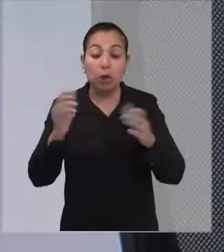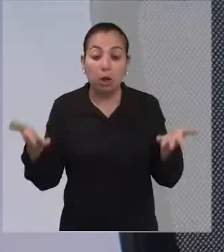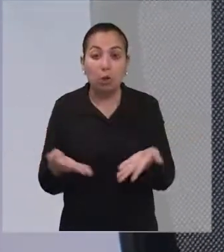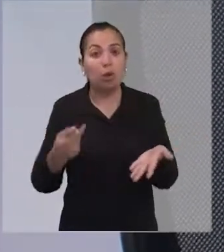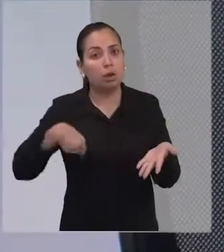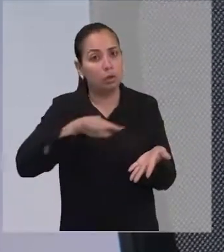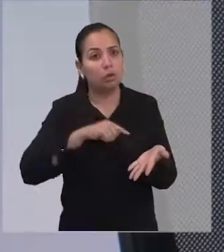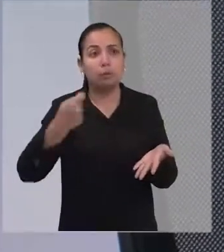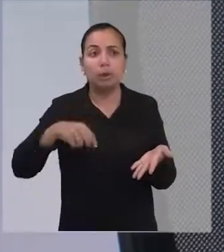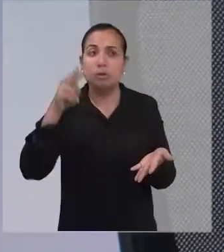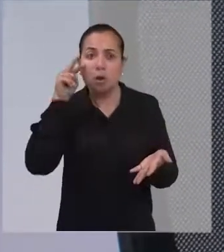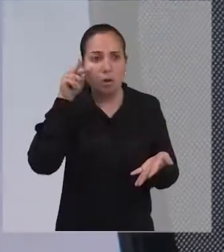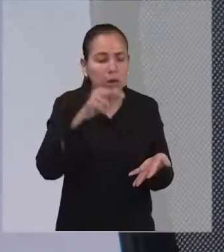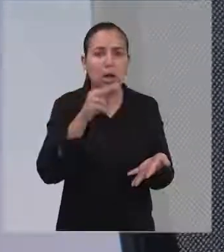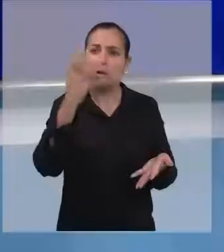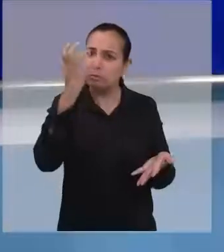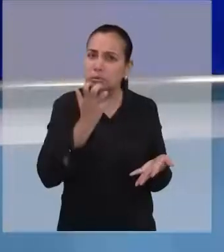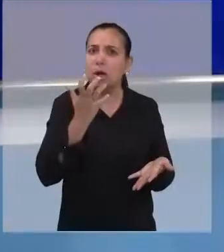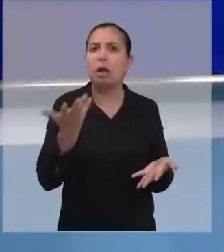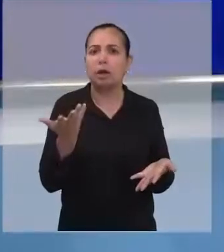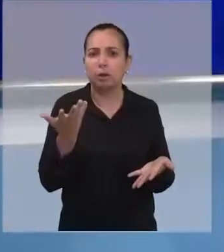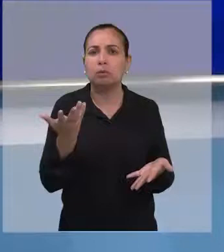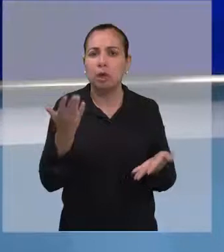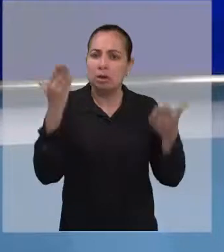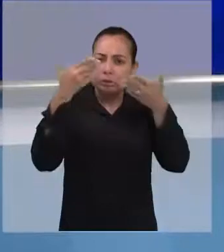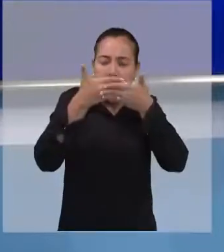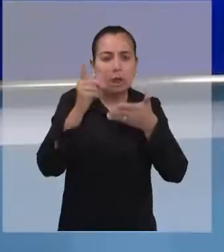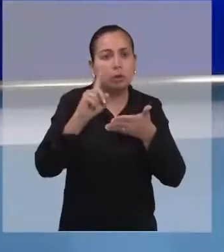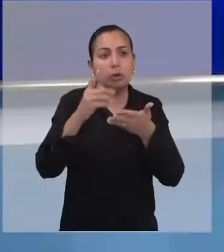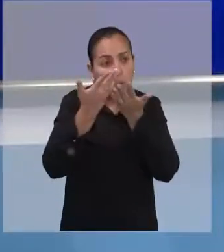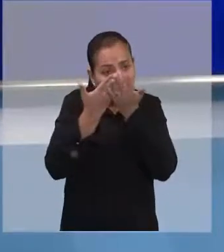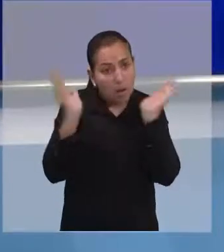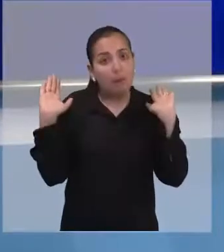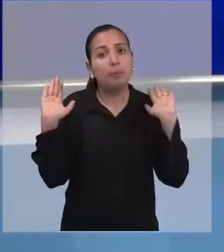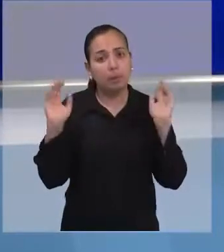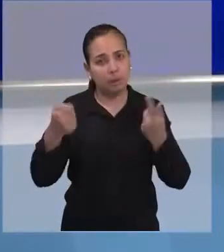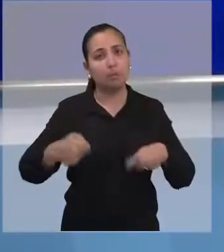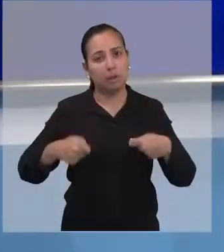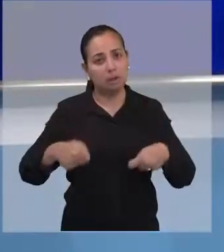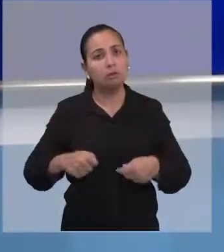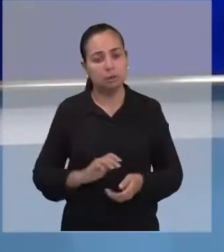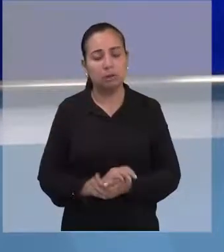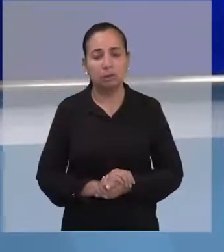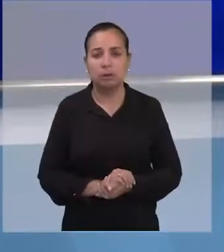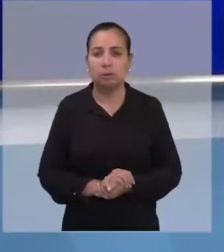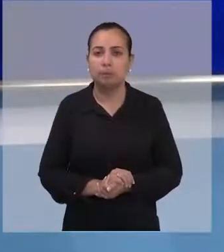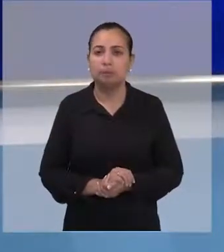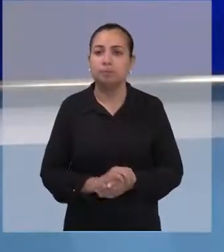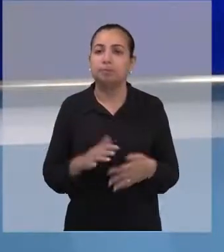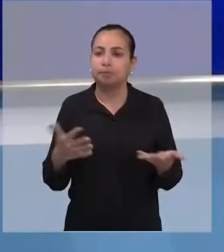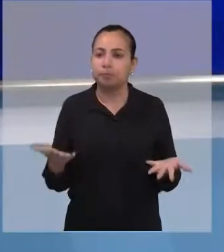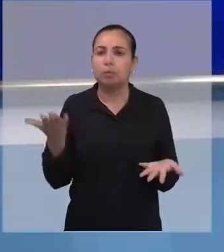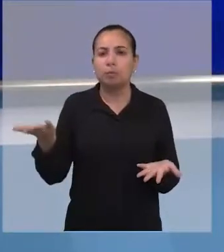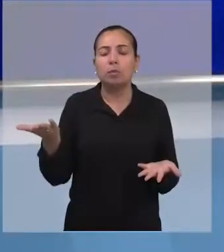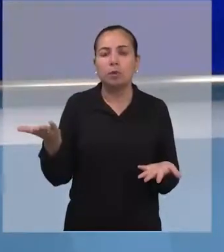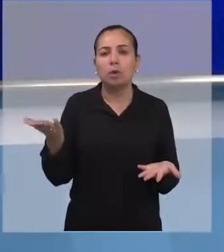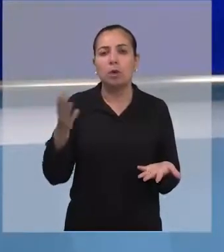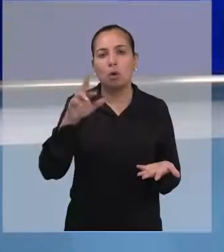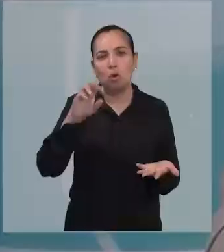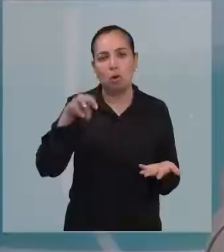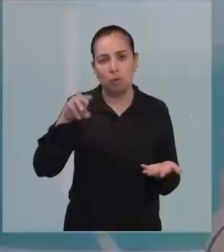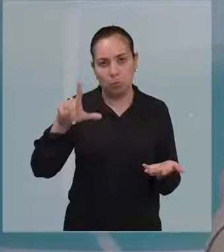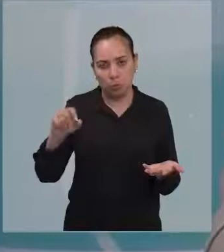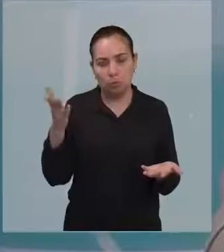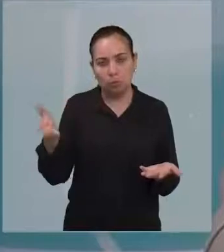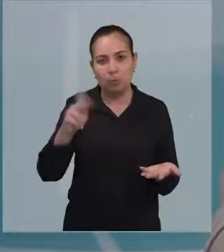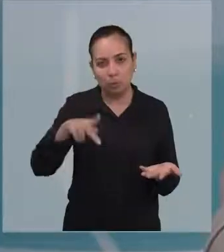no sentido de sem medo. Né? Professor Rômulo, como advogado, como procurador que o é, e professor de Direito